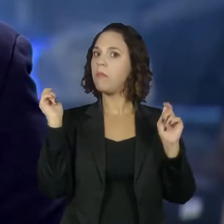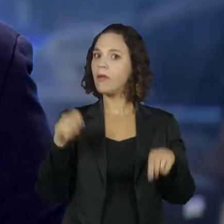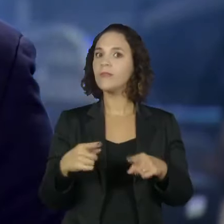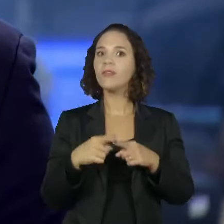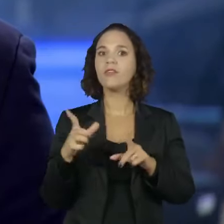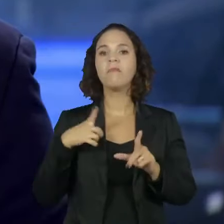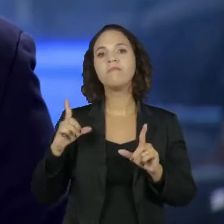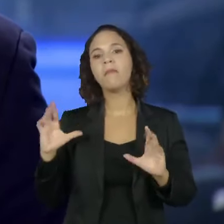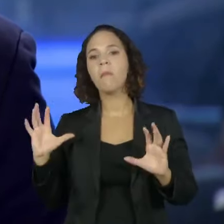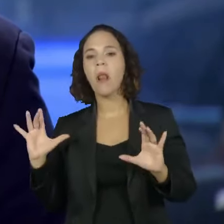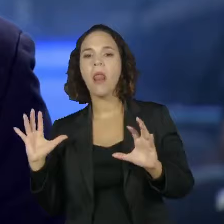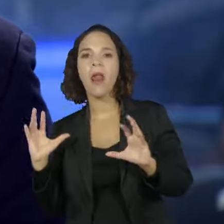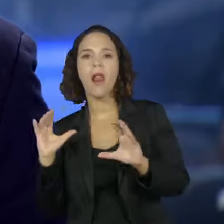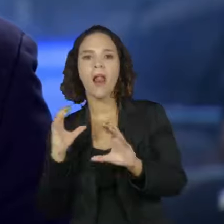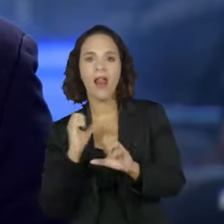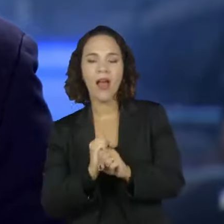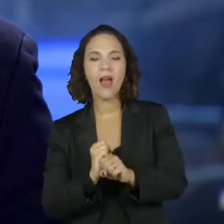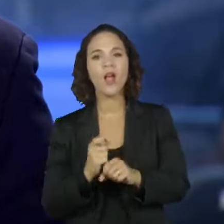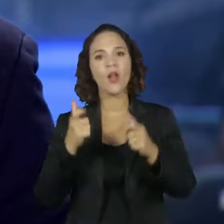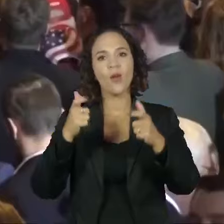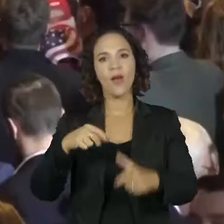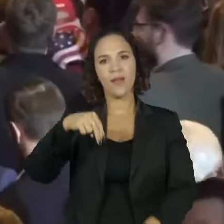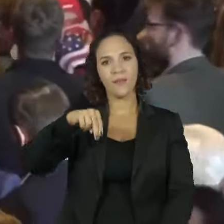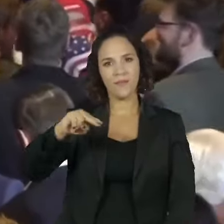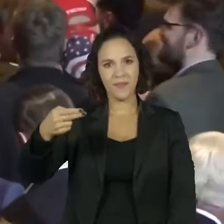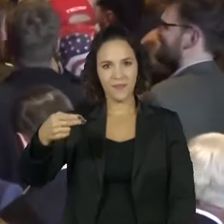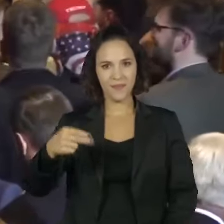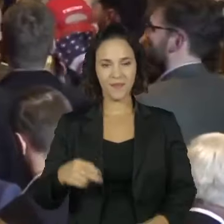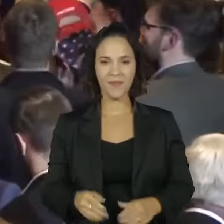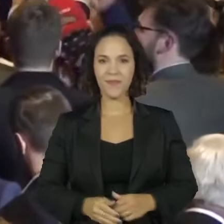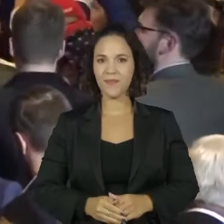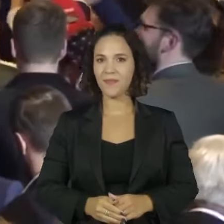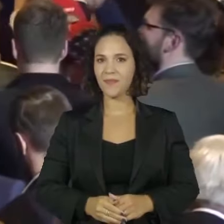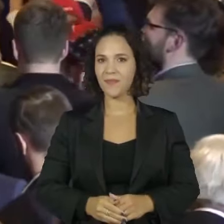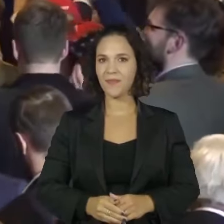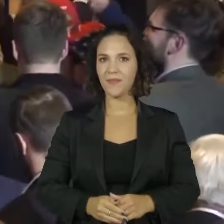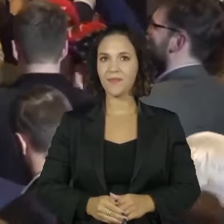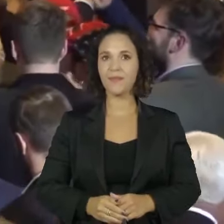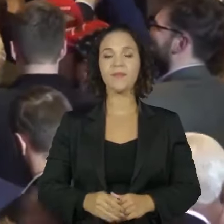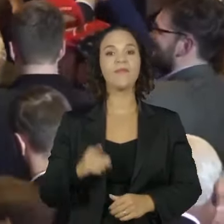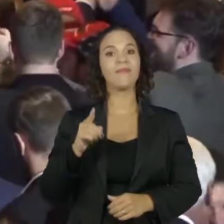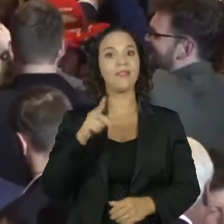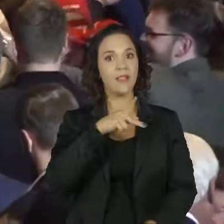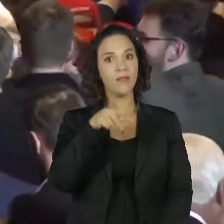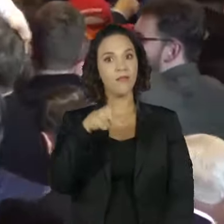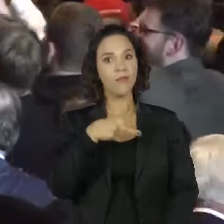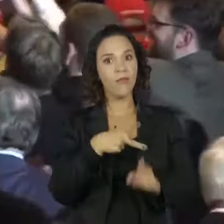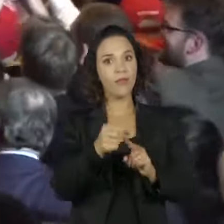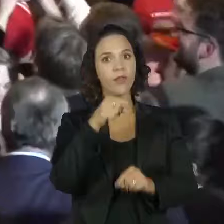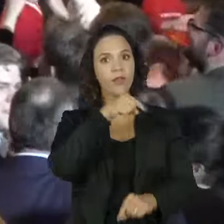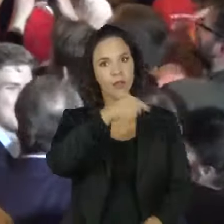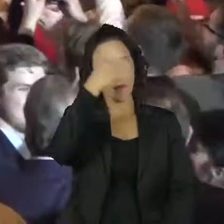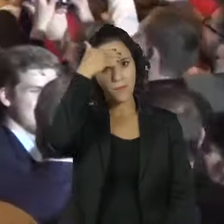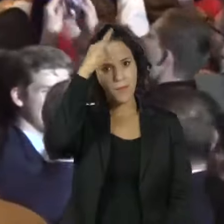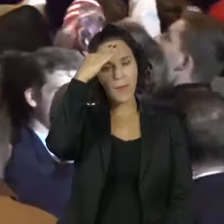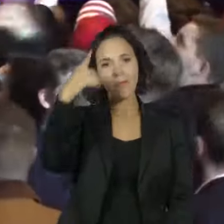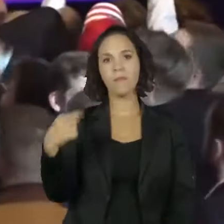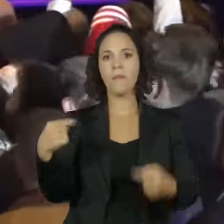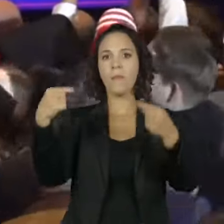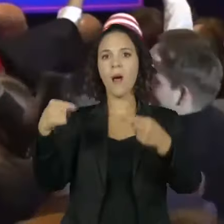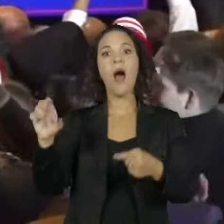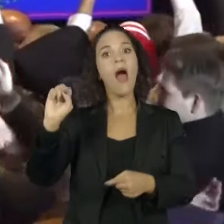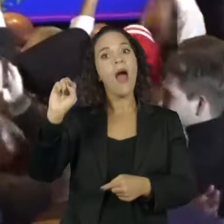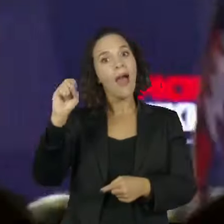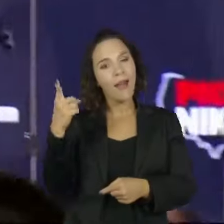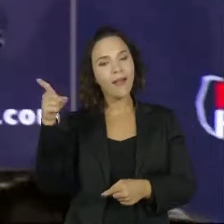primárias no estado de New hampshire a vitória do ex-presidente Donald trump sobre a ex-embaixadora